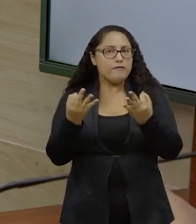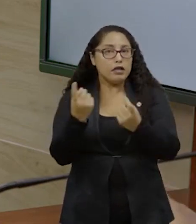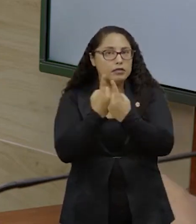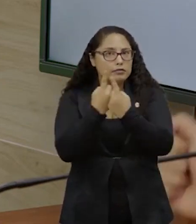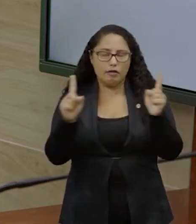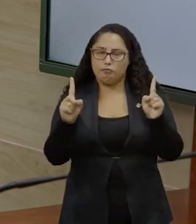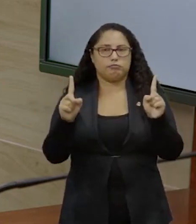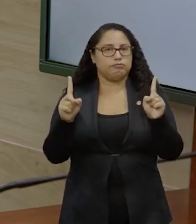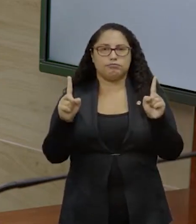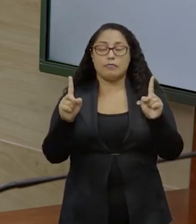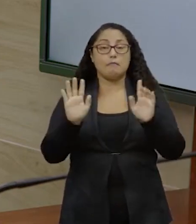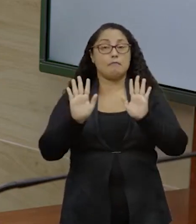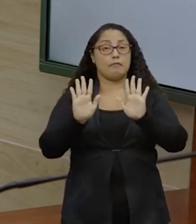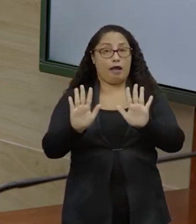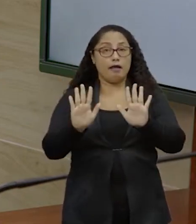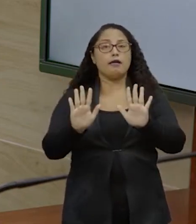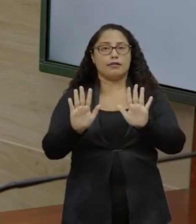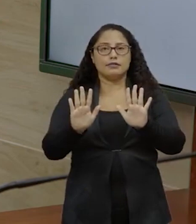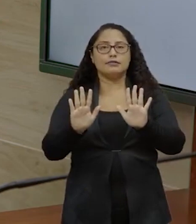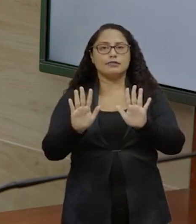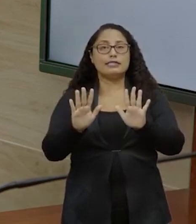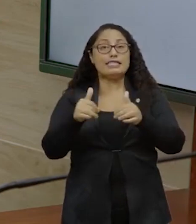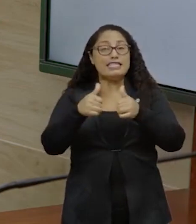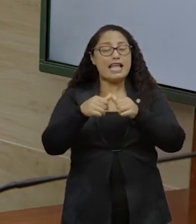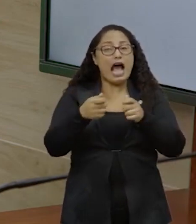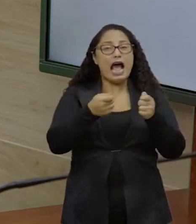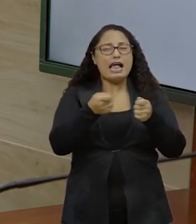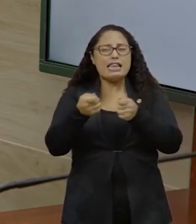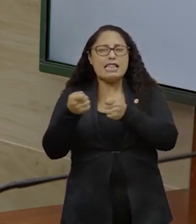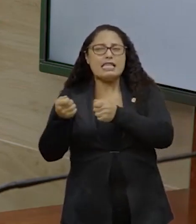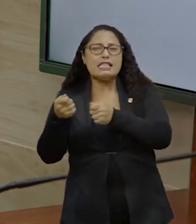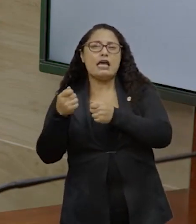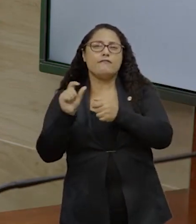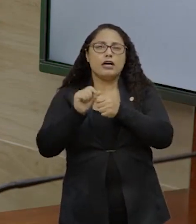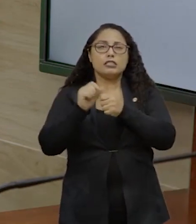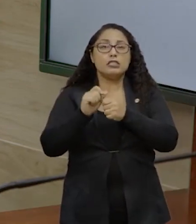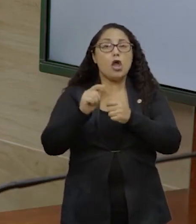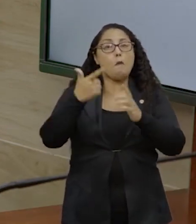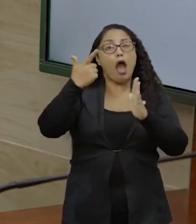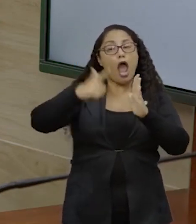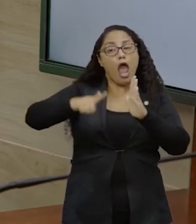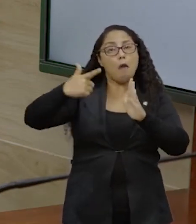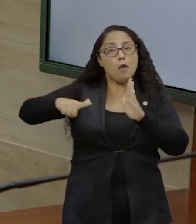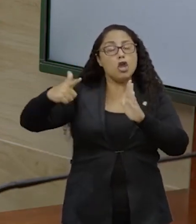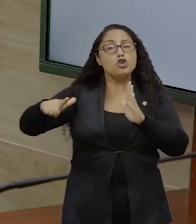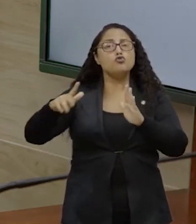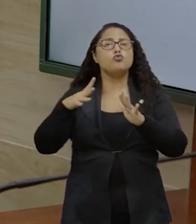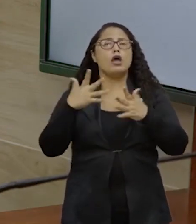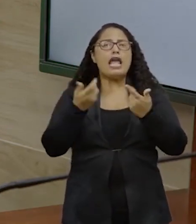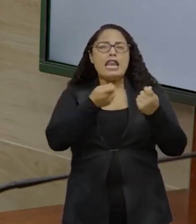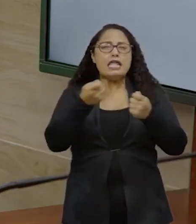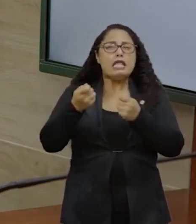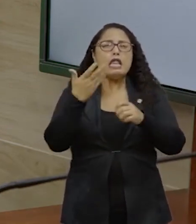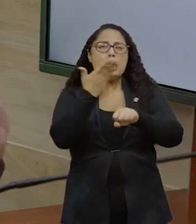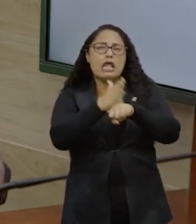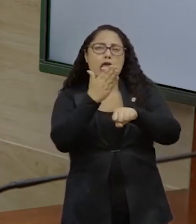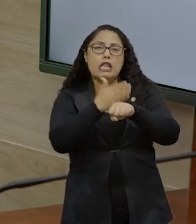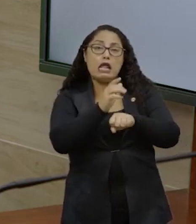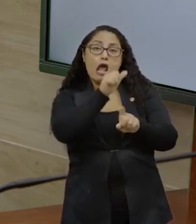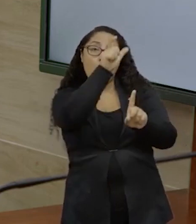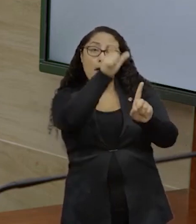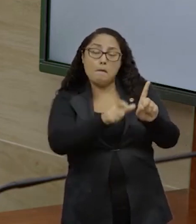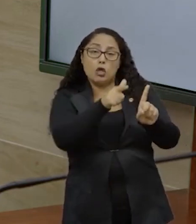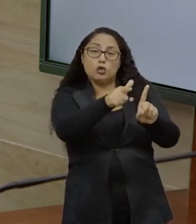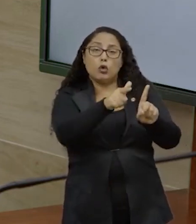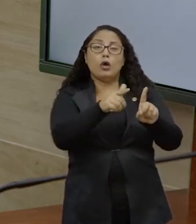Não, imperfeito. Mas algo que está tendendo, né, a fazer uma replicação mesmo. Ele tenta simular, né, uma